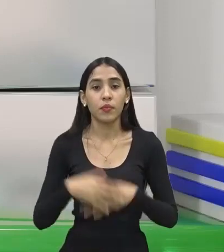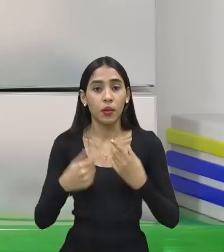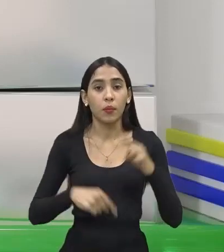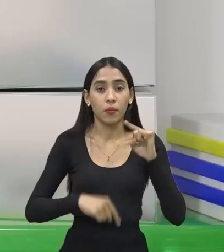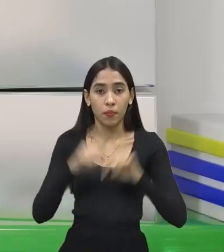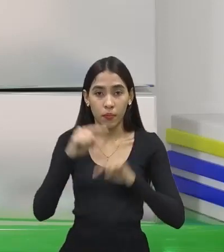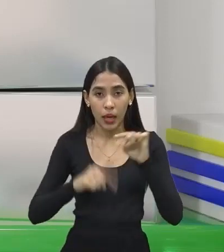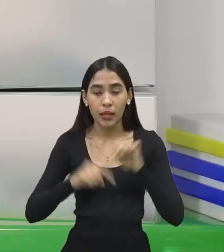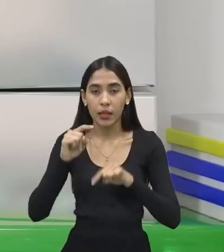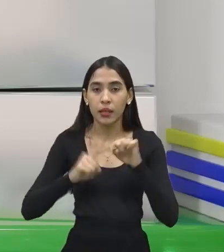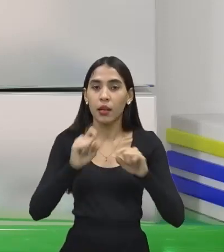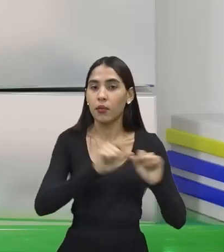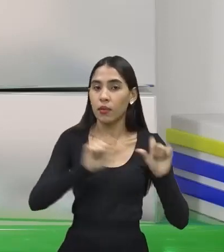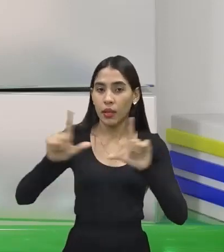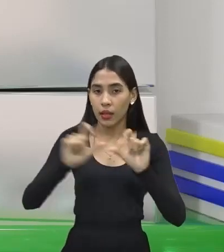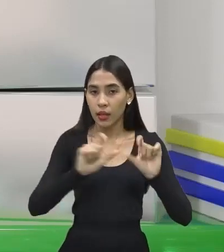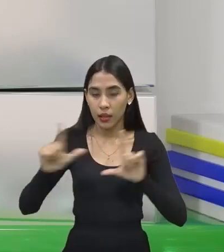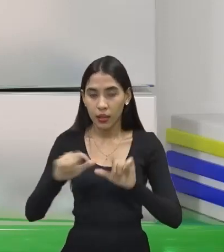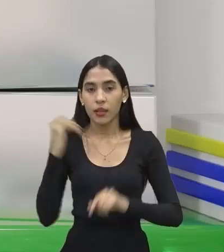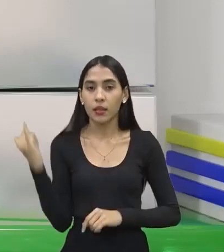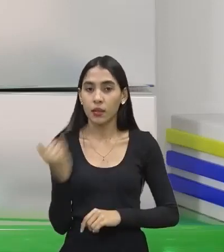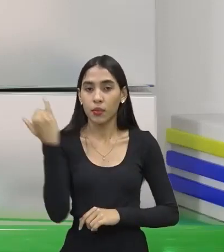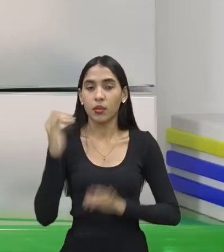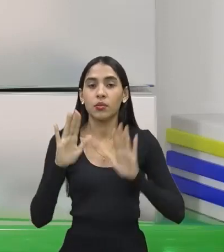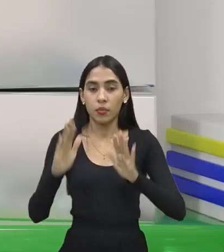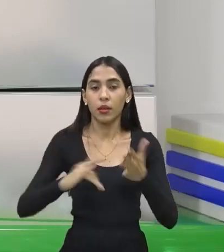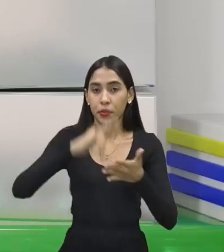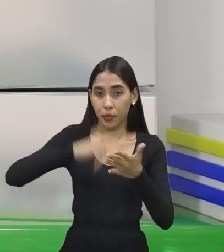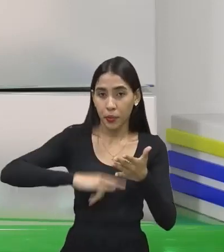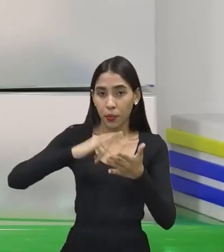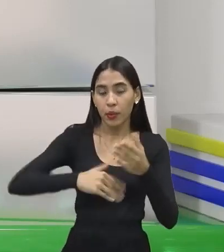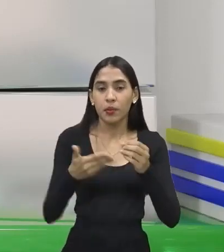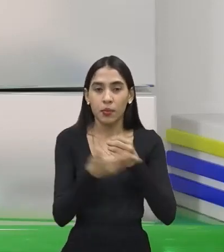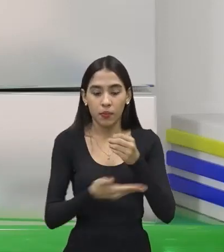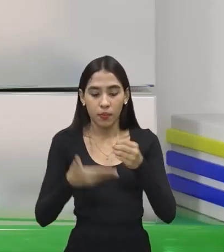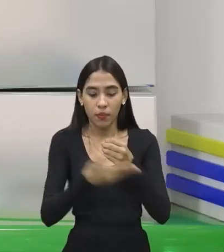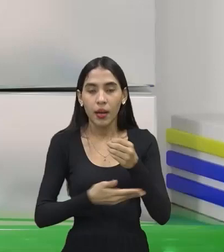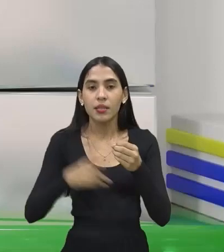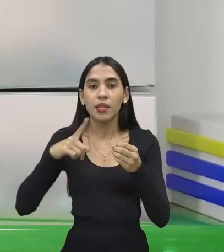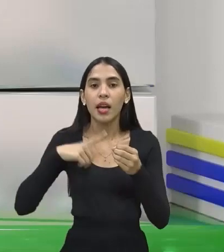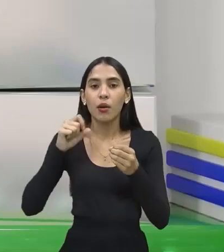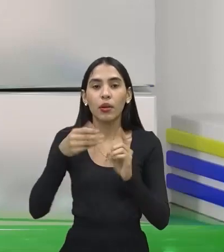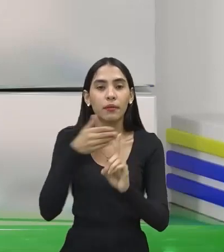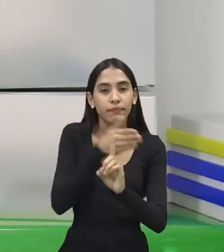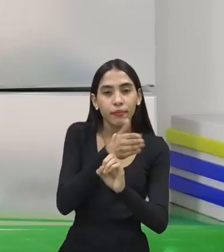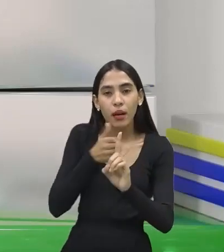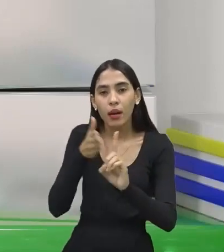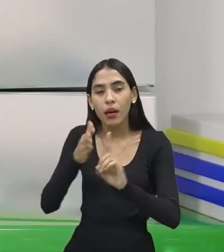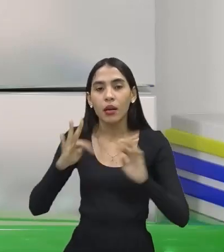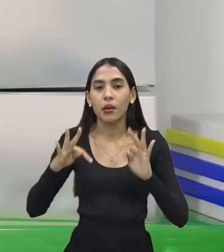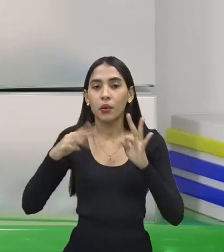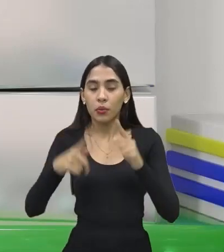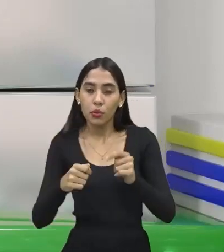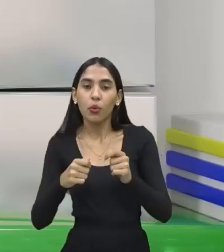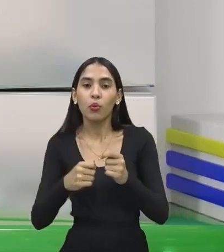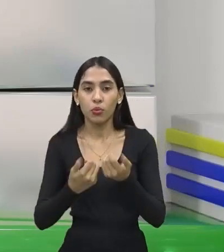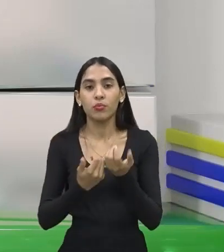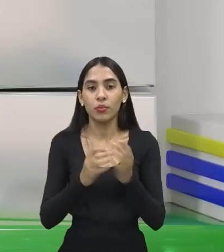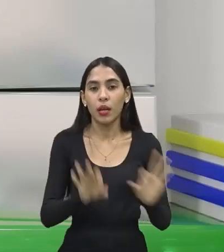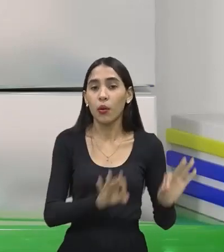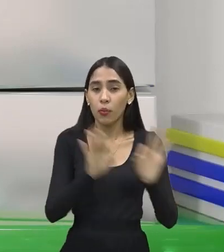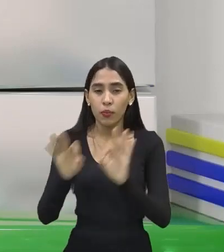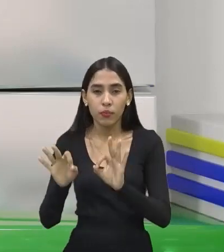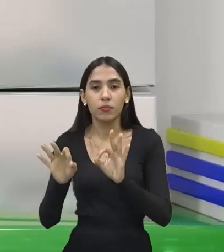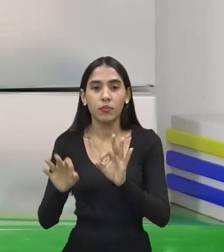importante, as cartelas são importantes, mas esses documentos base, eles vão nortear todo o seu processo de acompanhamento das